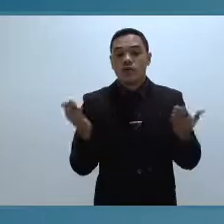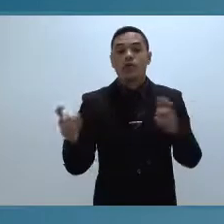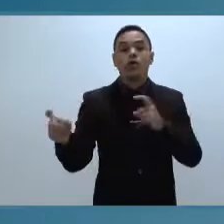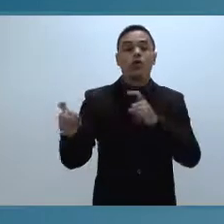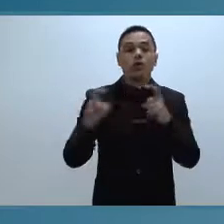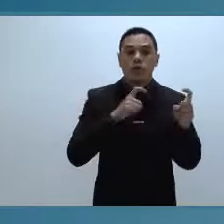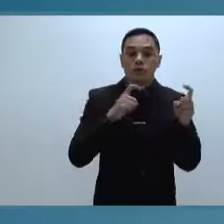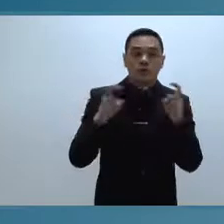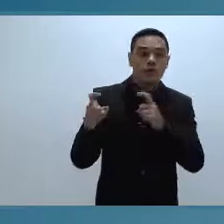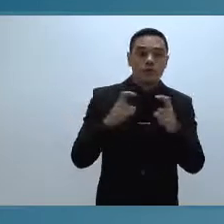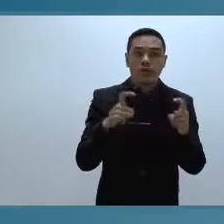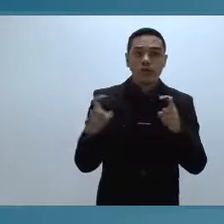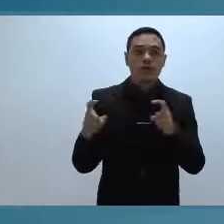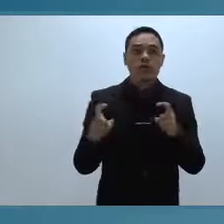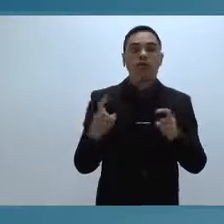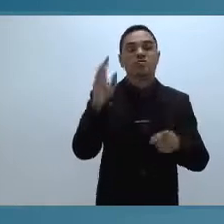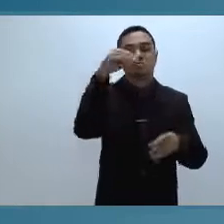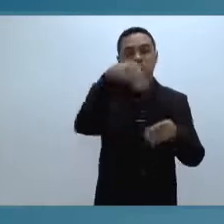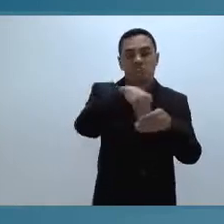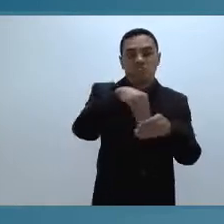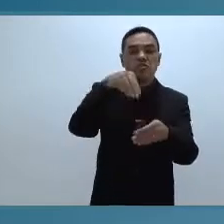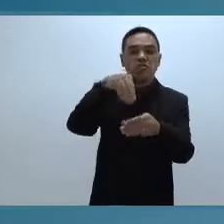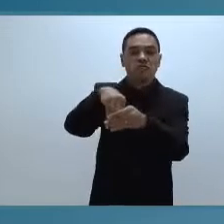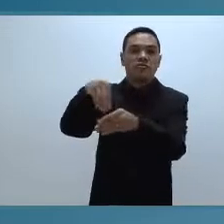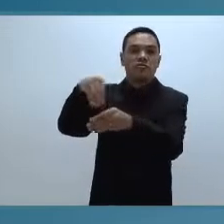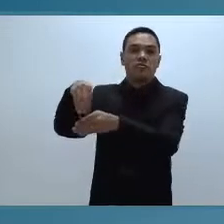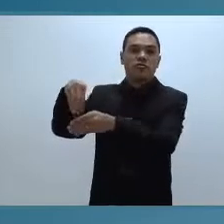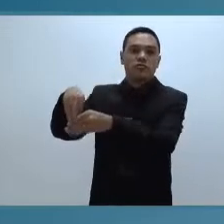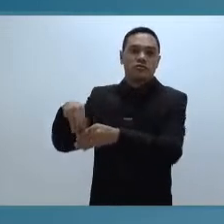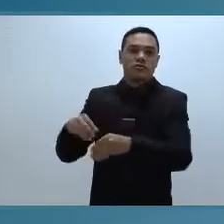todos sobre a proposta.